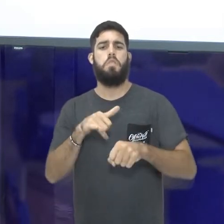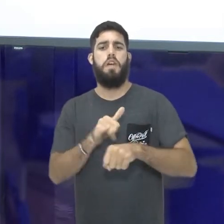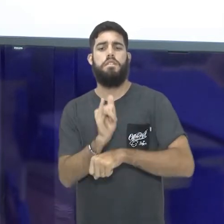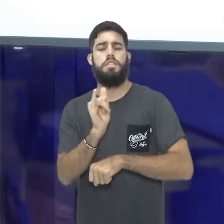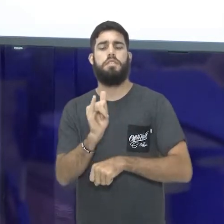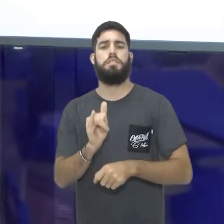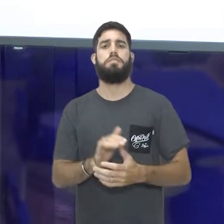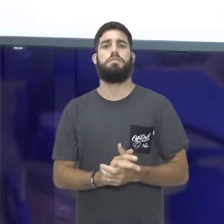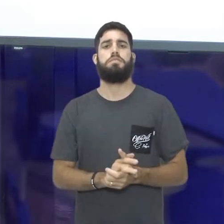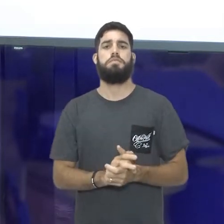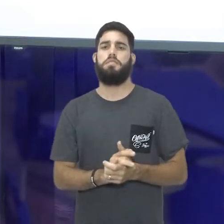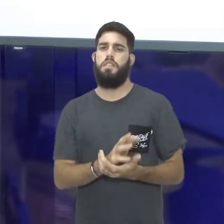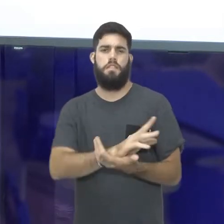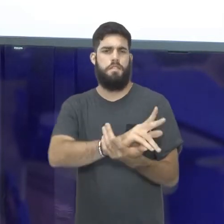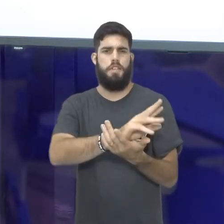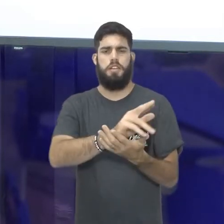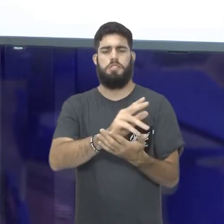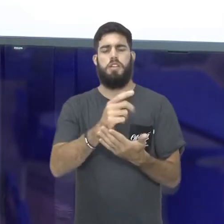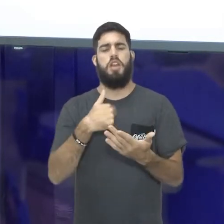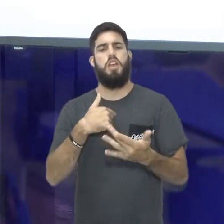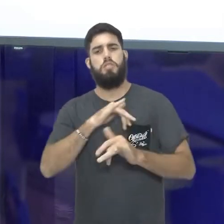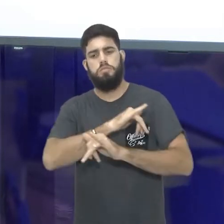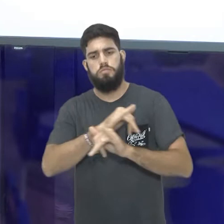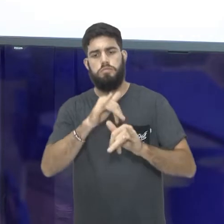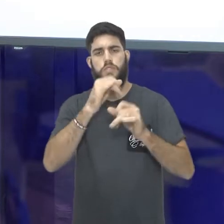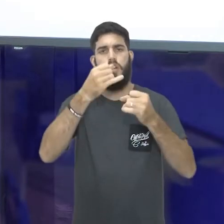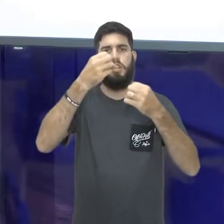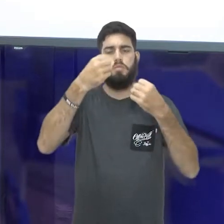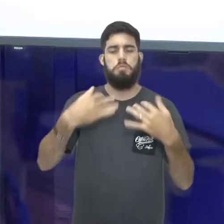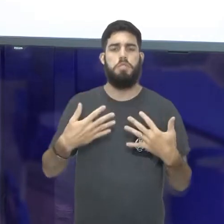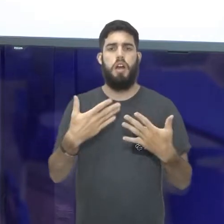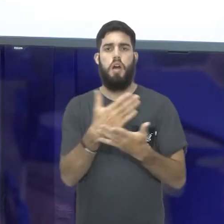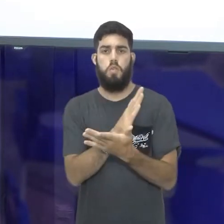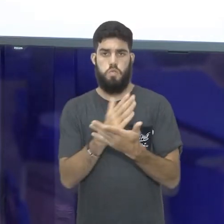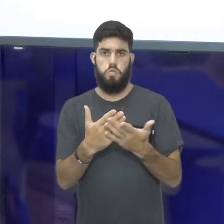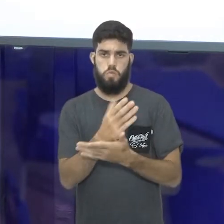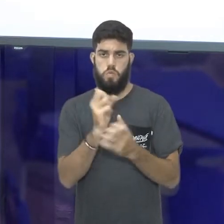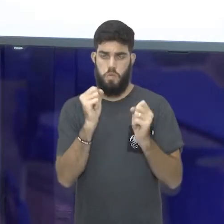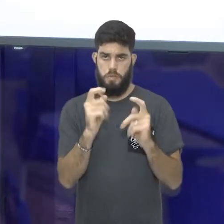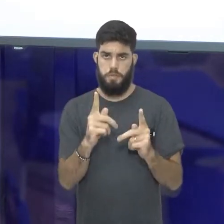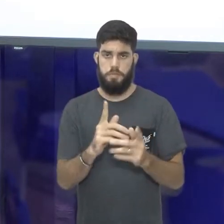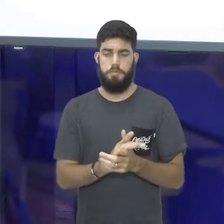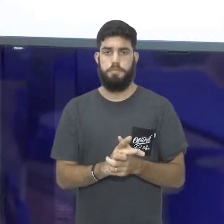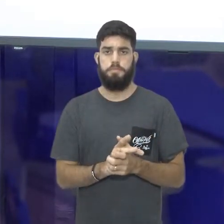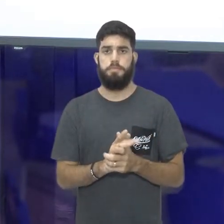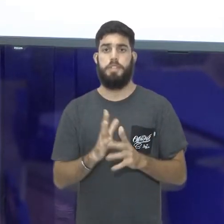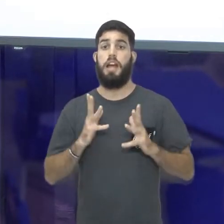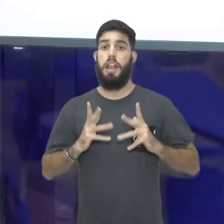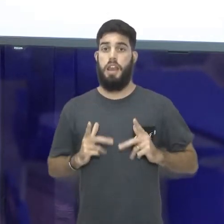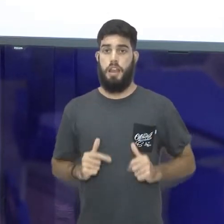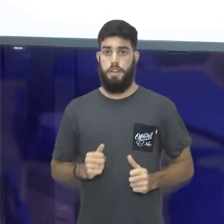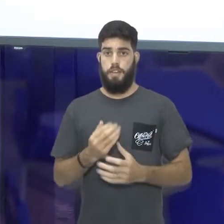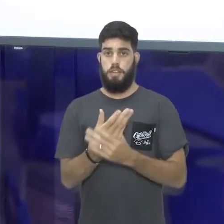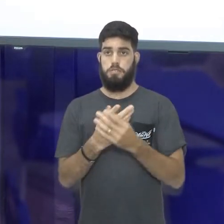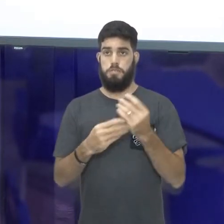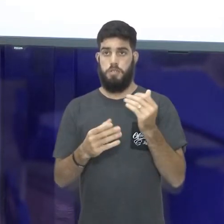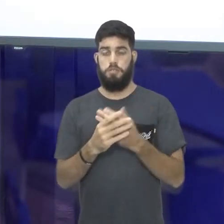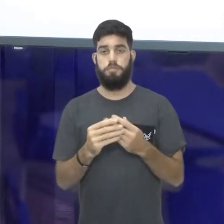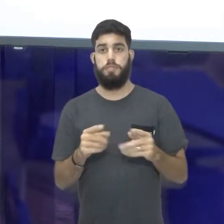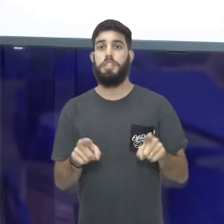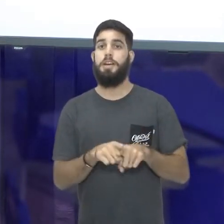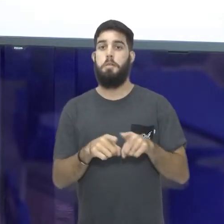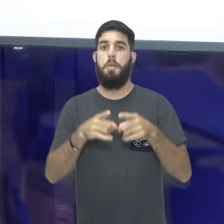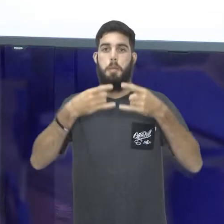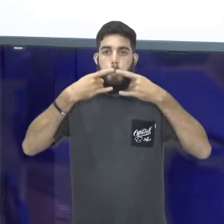existem vários. No entanto, eu vou citar apenas alguns para os estudantes, que é justamente lavar sempre as mãos,